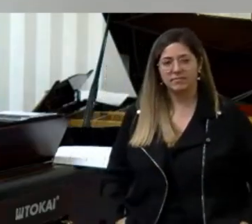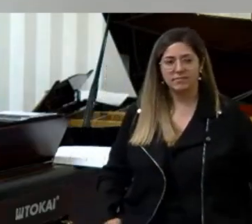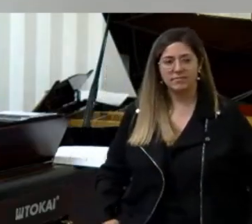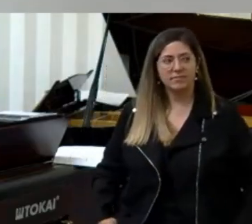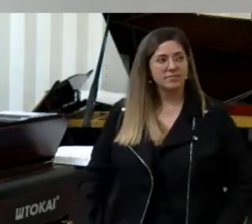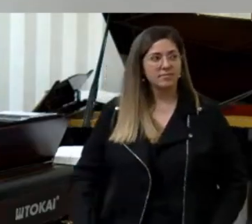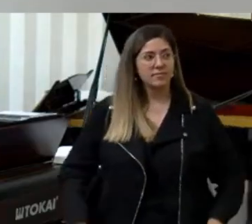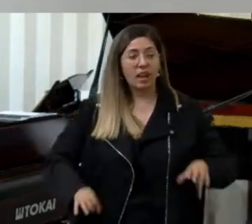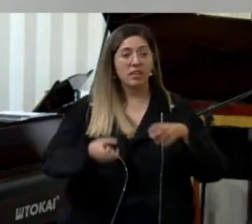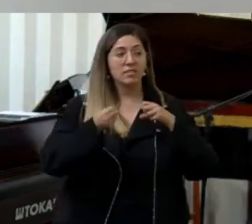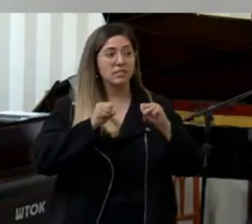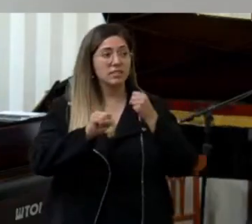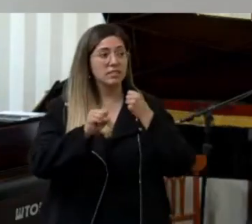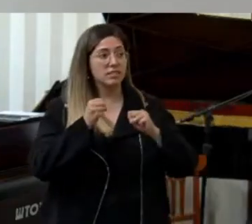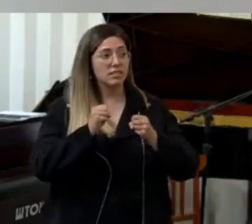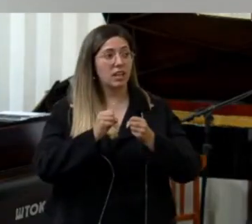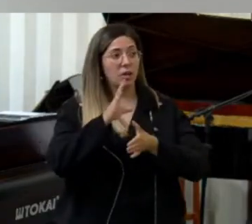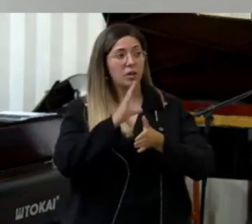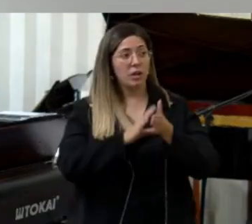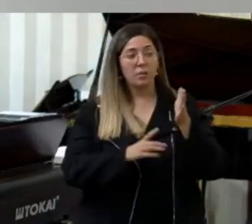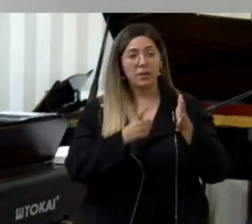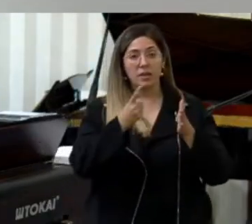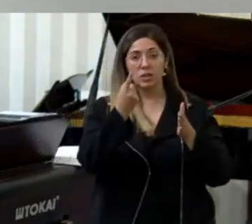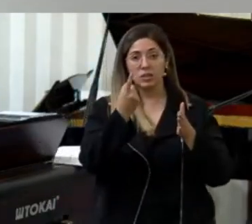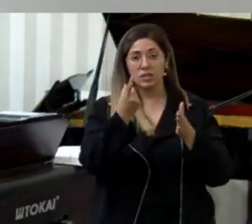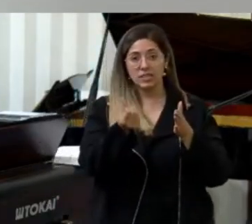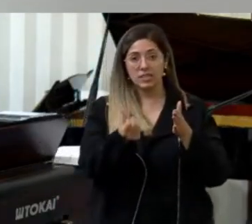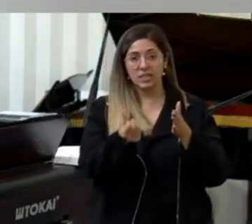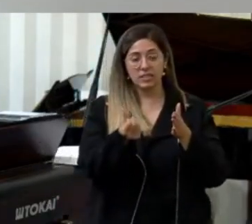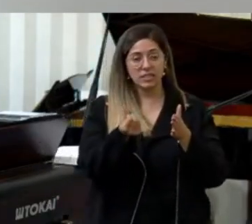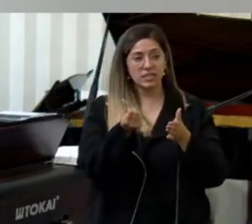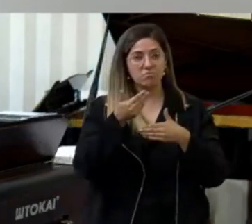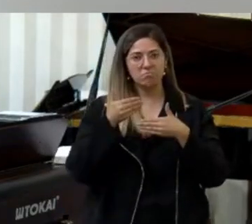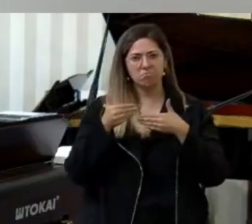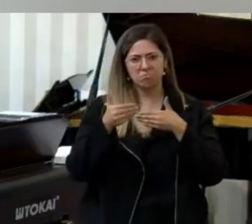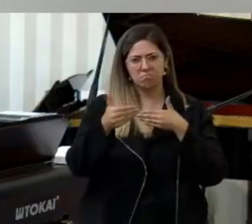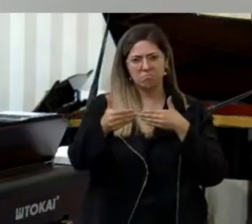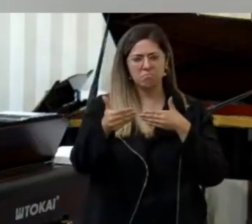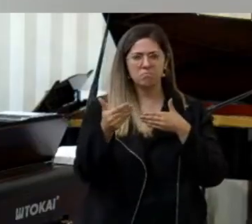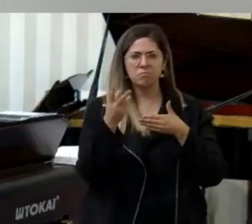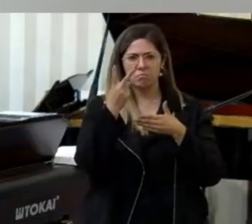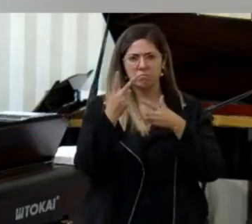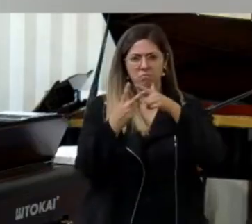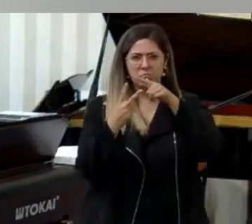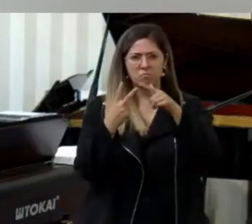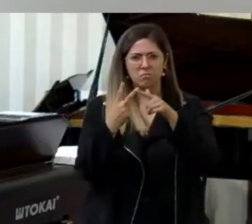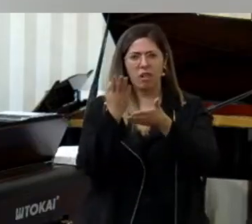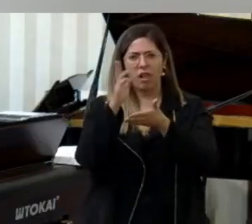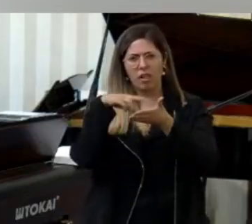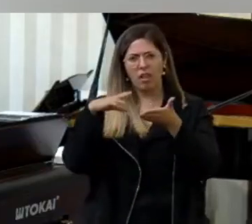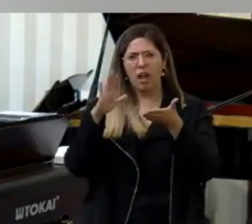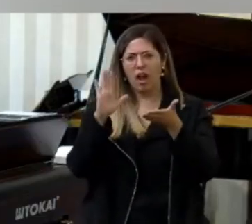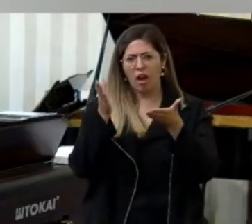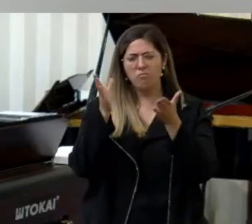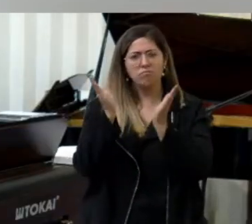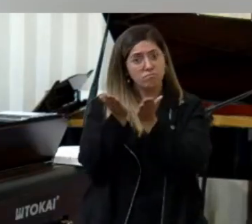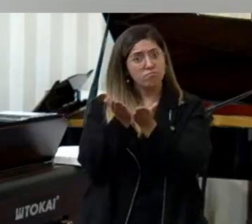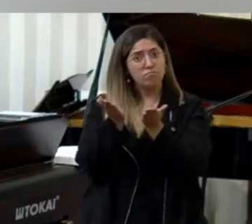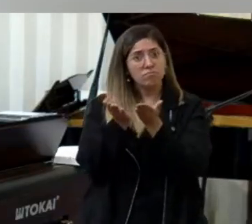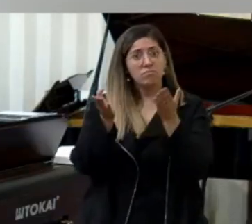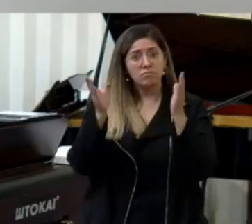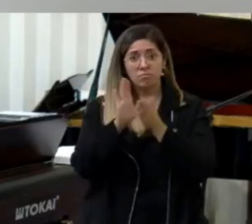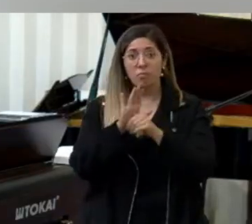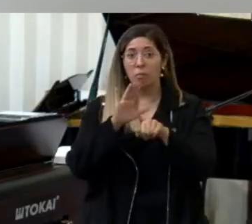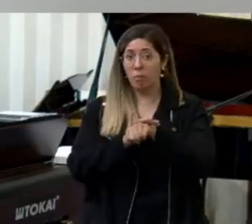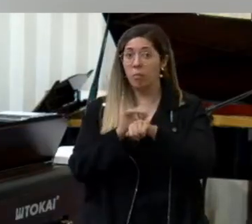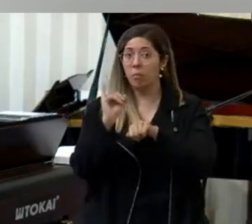partir desse nosso tempo na cristandade. Dois momentos são muito importantes para nós: o